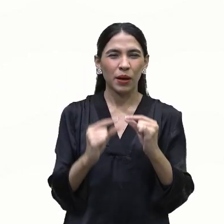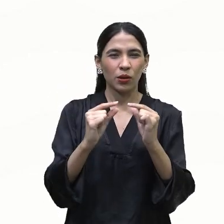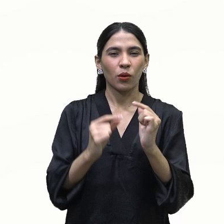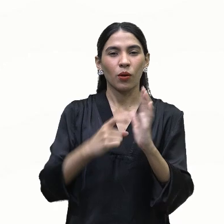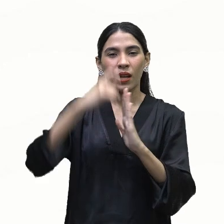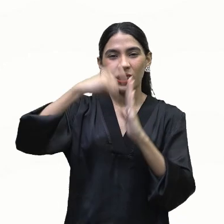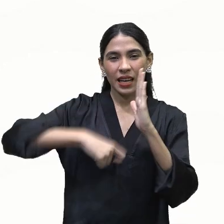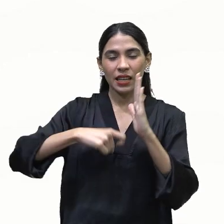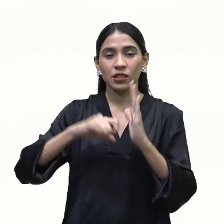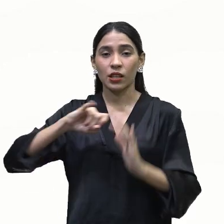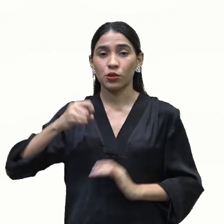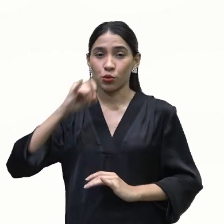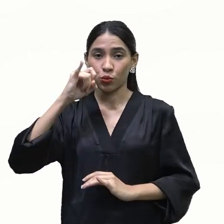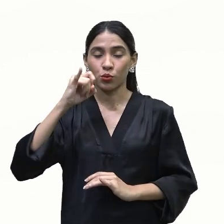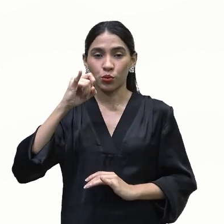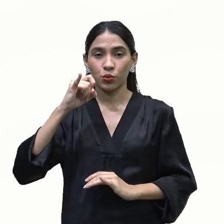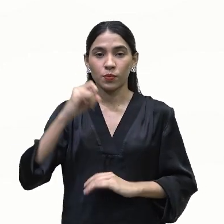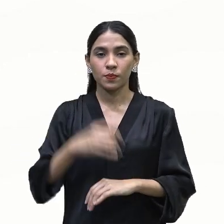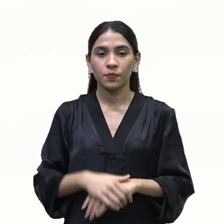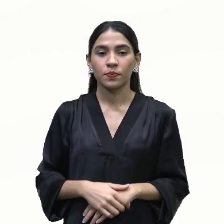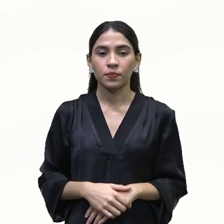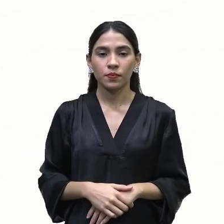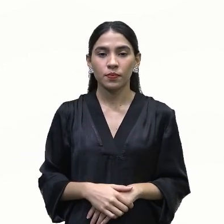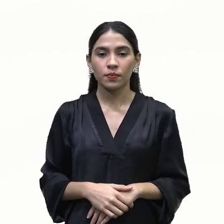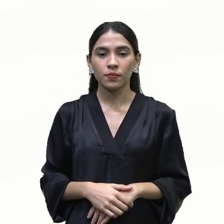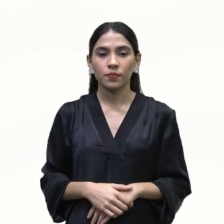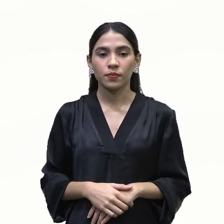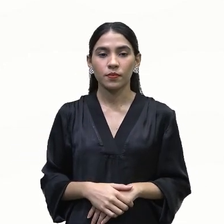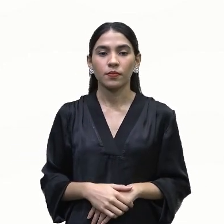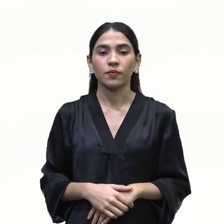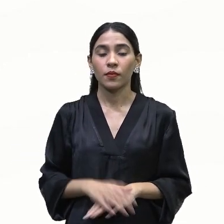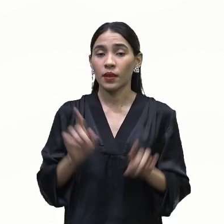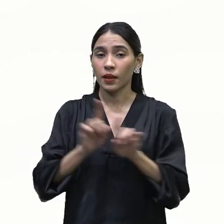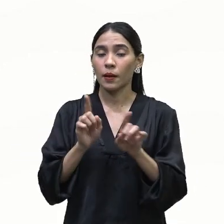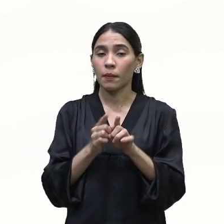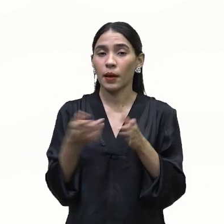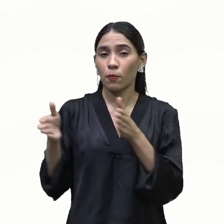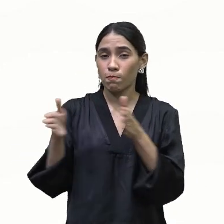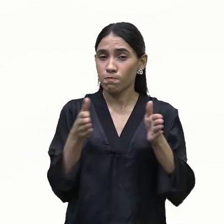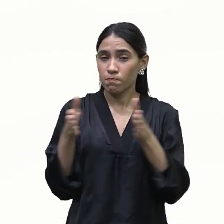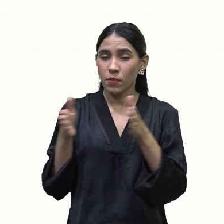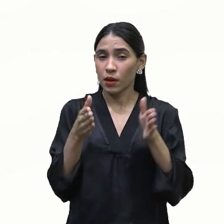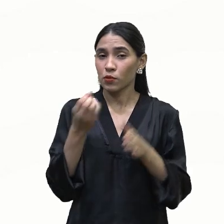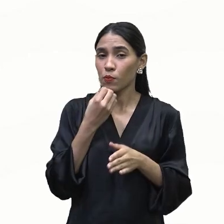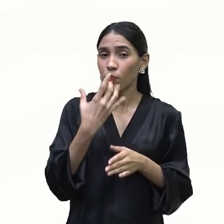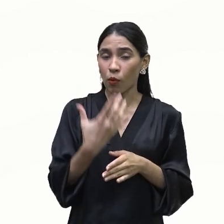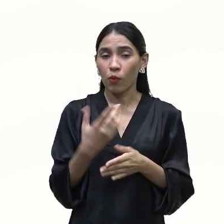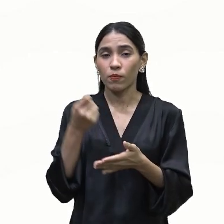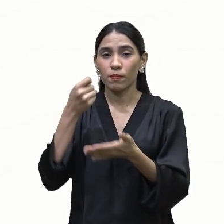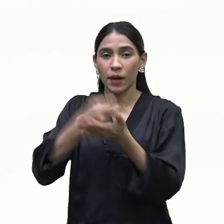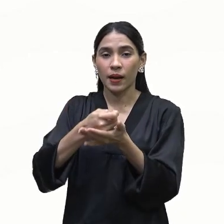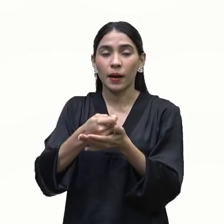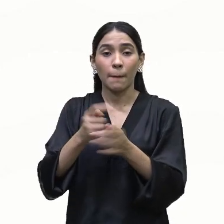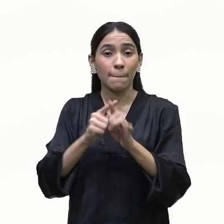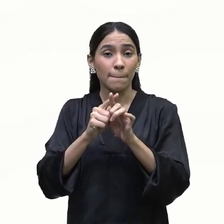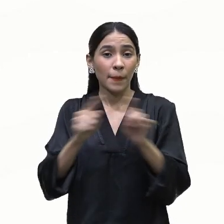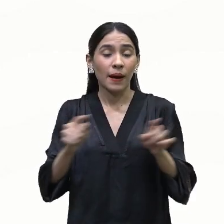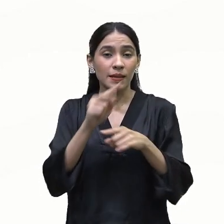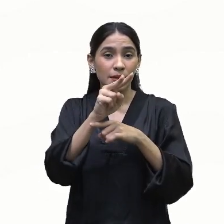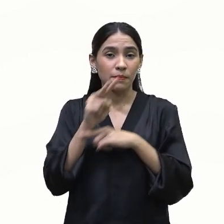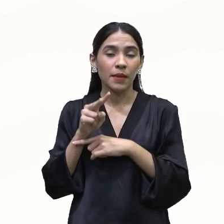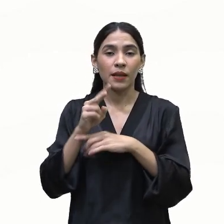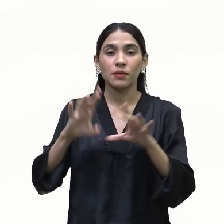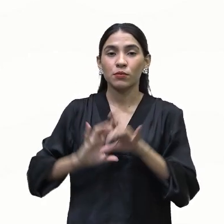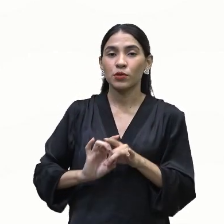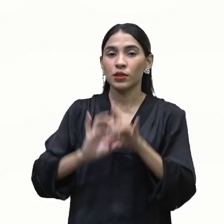de juros do mercado e bons prazos de pagamento. No entanto, esse tipo de empréstimo está